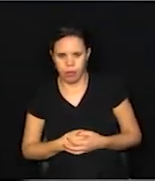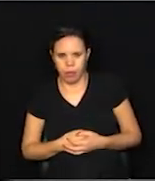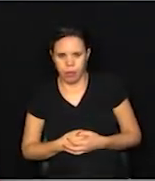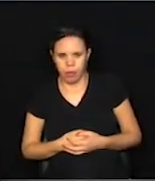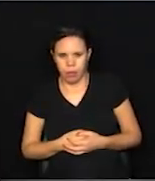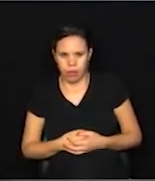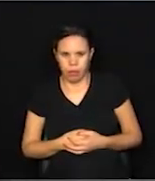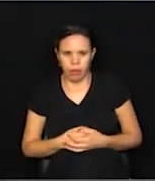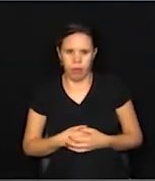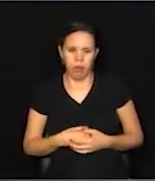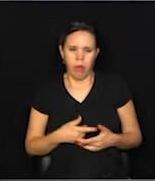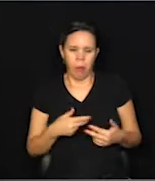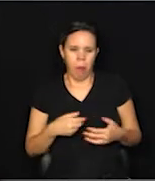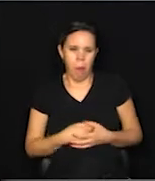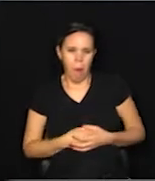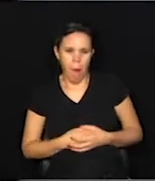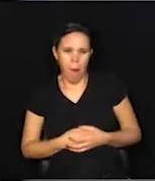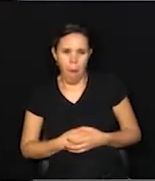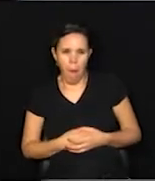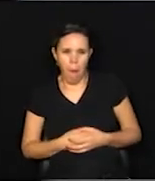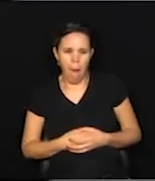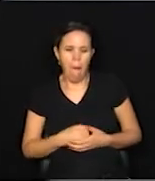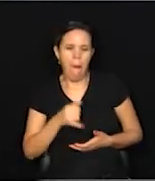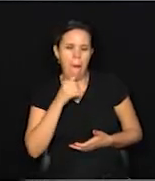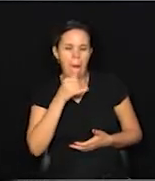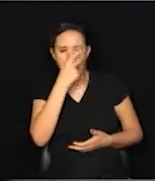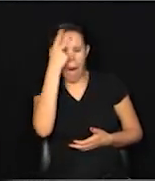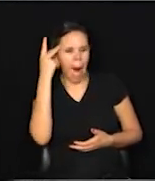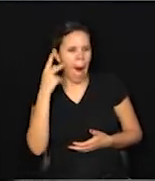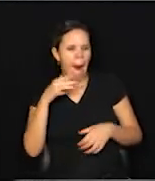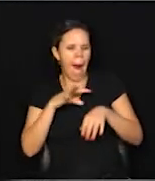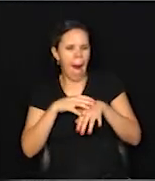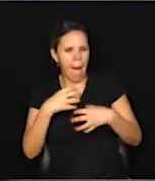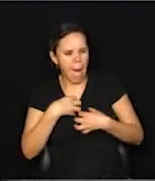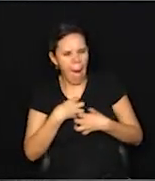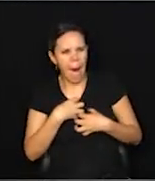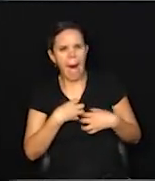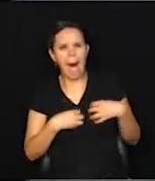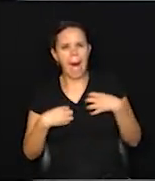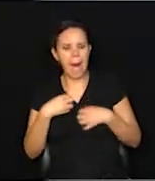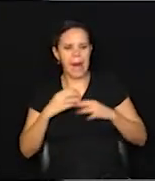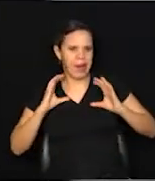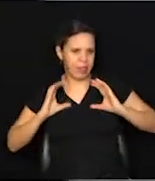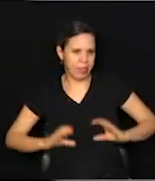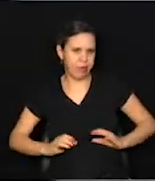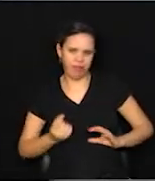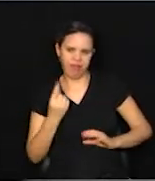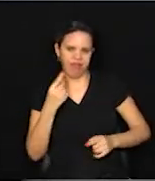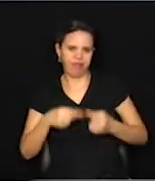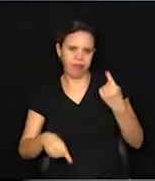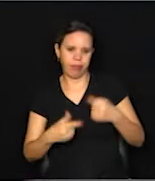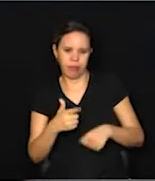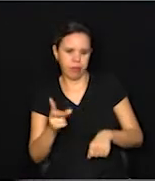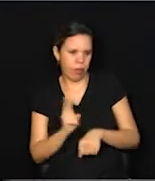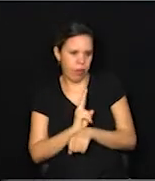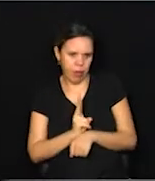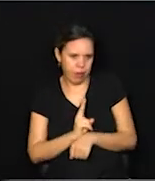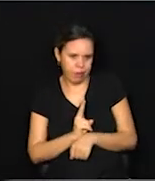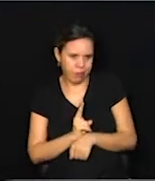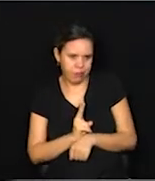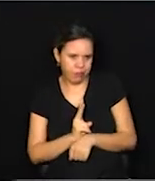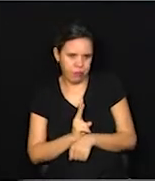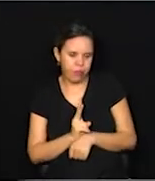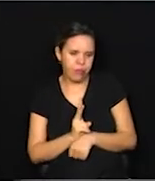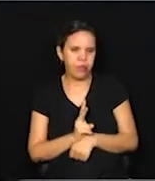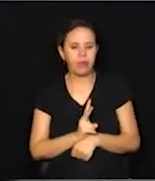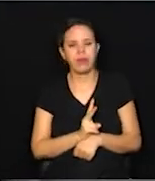a esses indícios, né, de efeitos colaterais, mas tem levado pessoas a comportamentos inseguros. Né? Então,